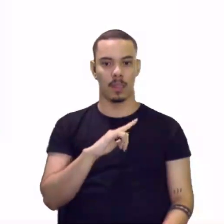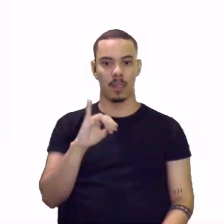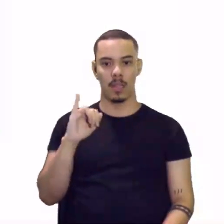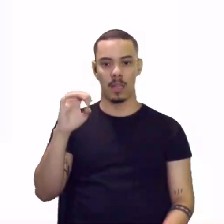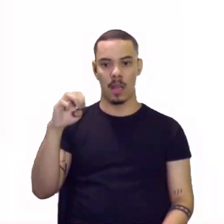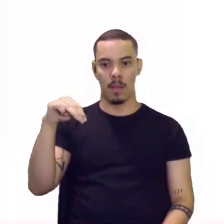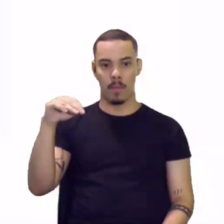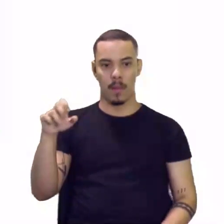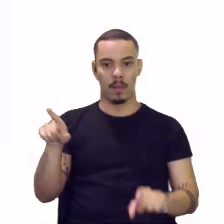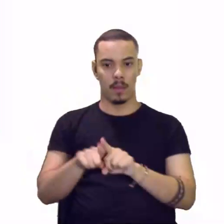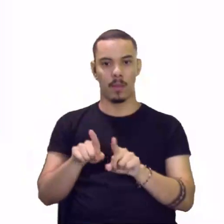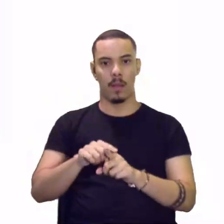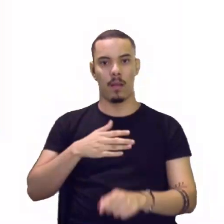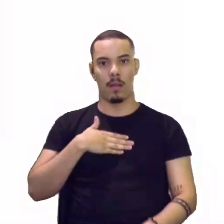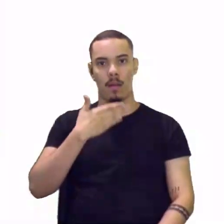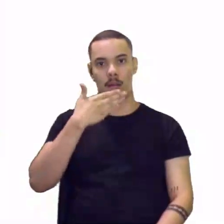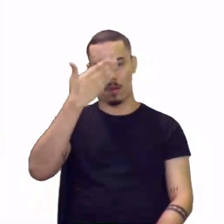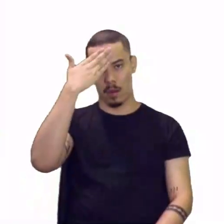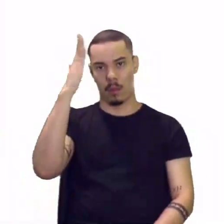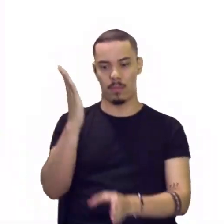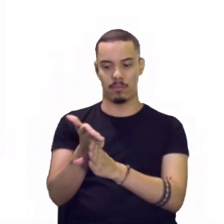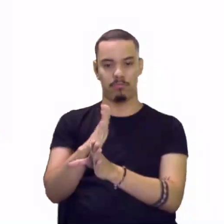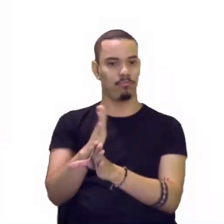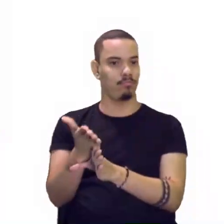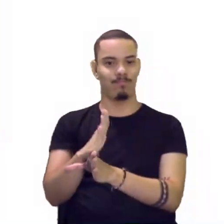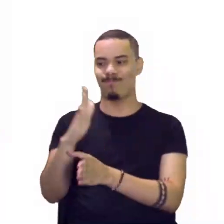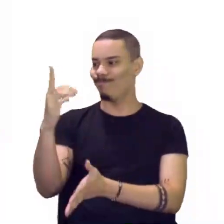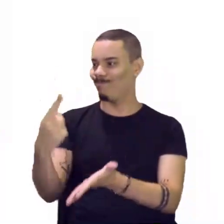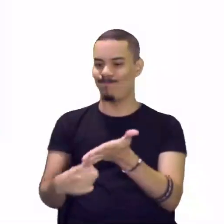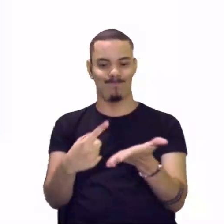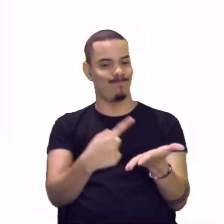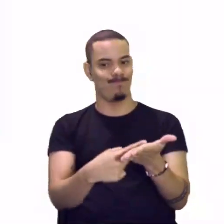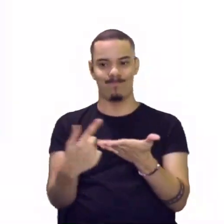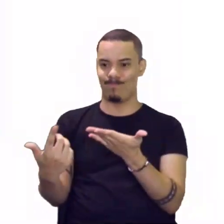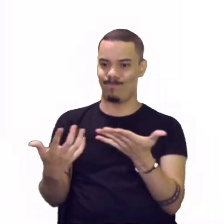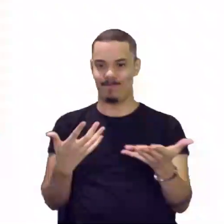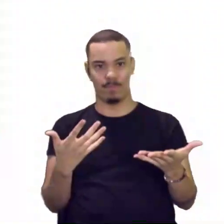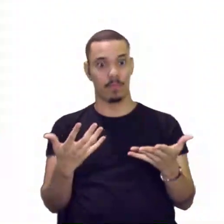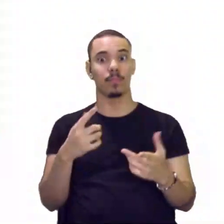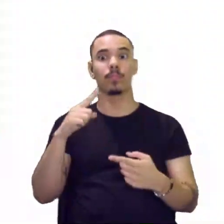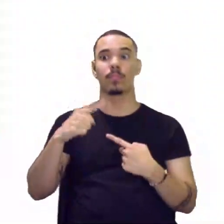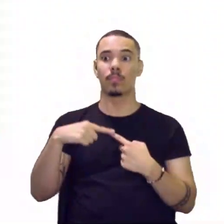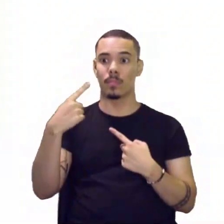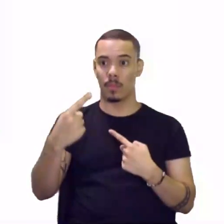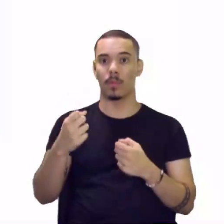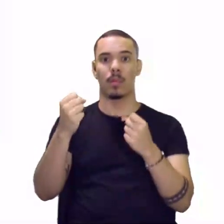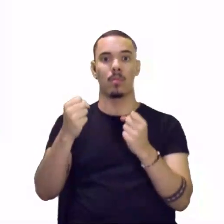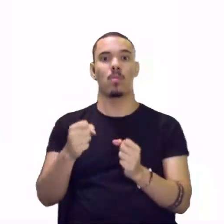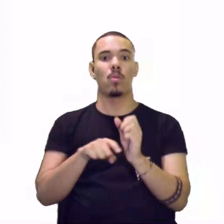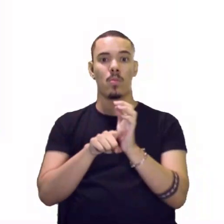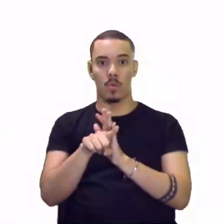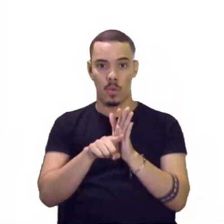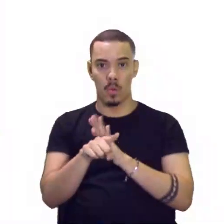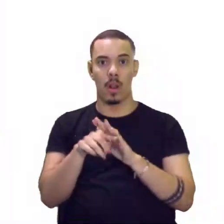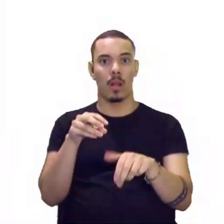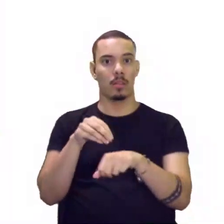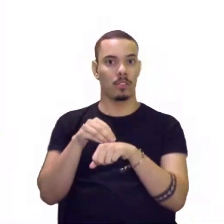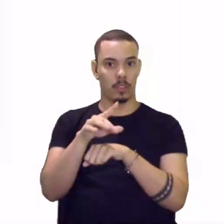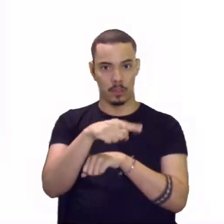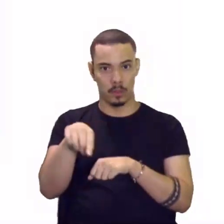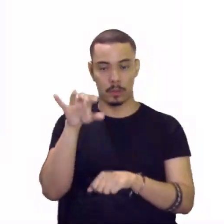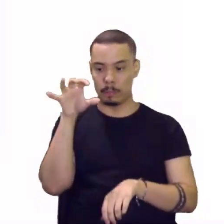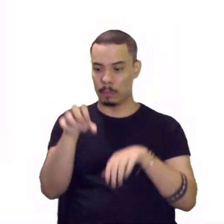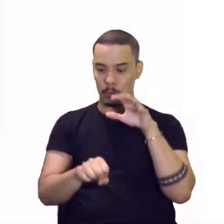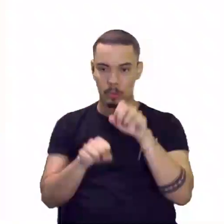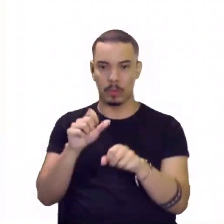Saudita. Também são fronteiras indefinidas. E fica a dica, depois ele pode aprofundar e procurar outras regiões do mundo, né, que passam